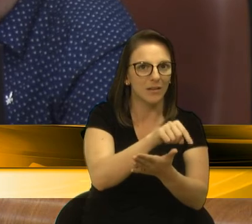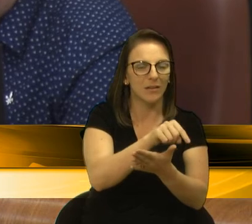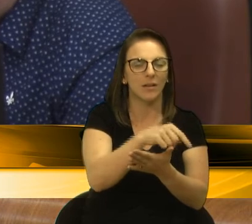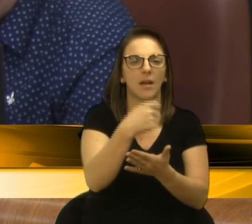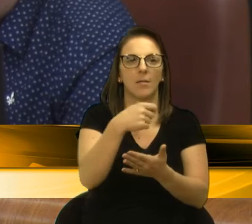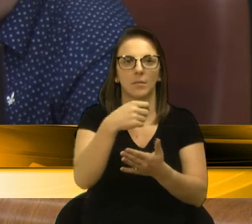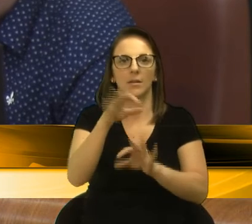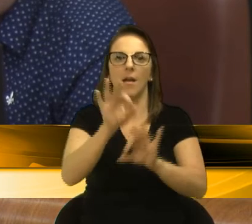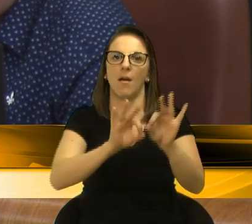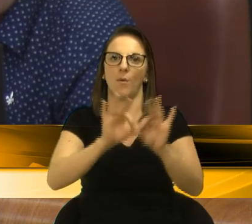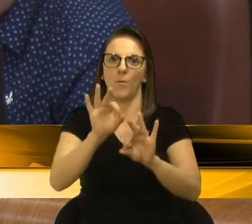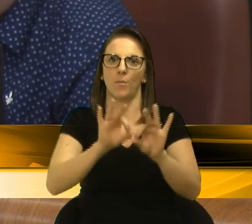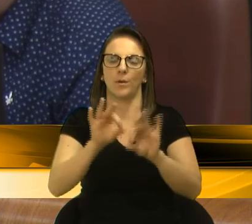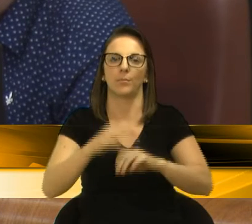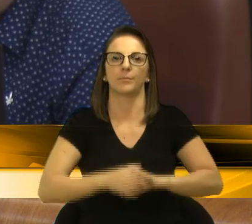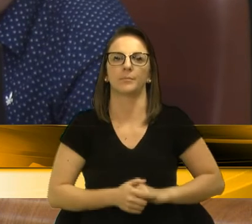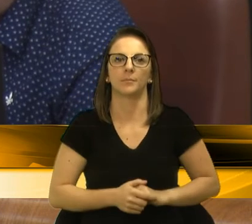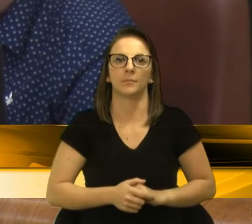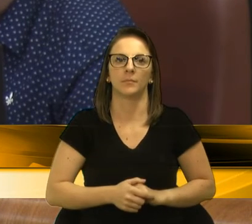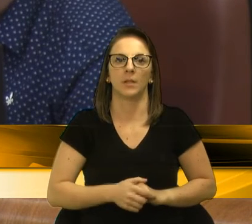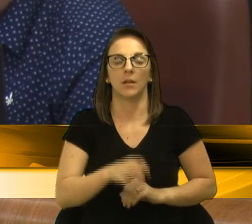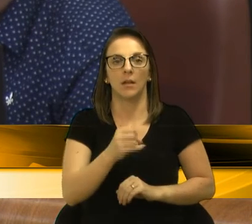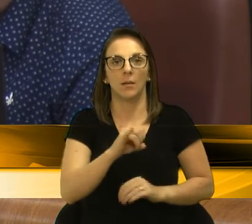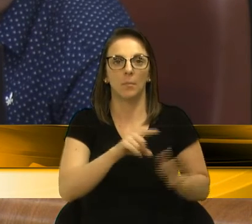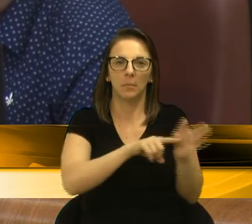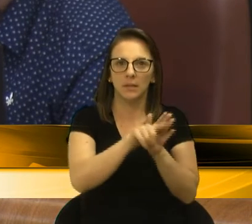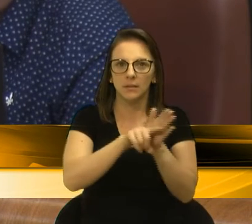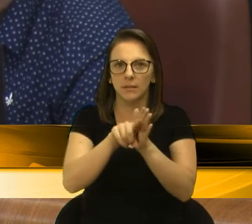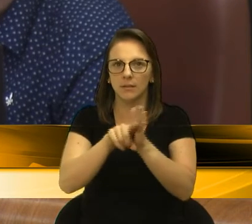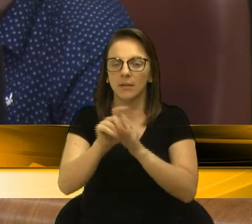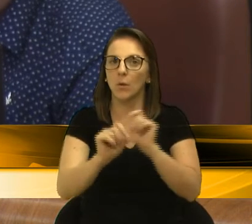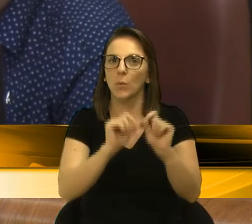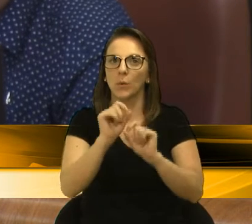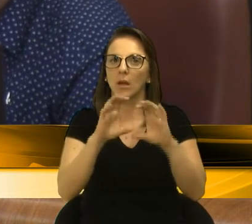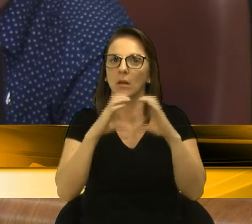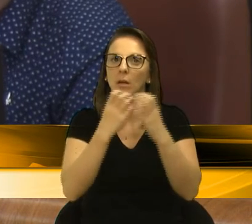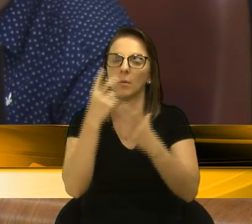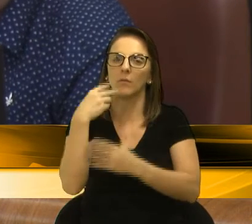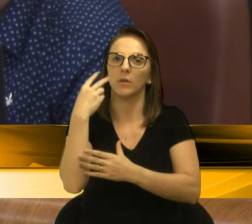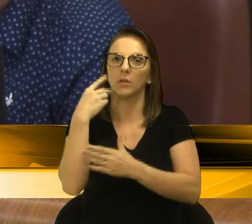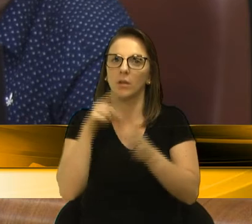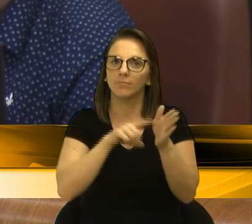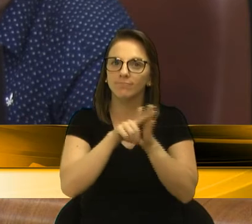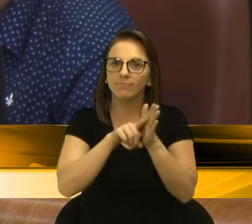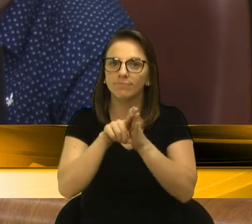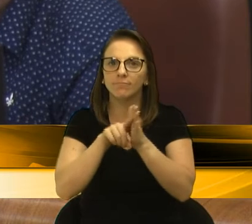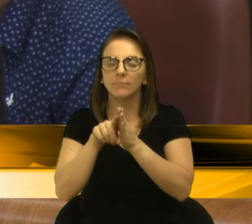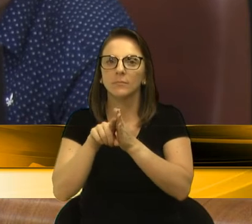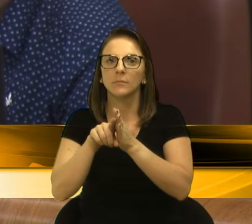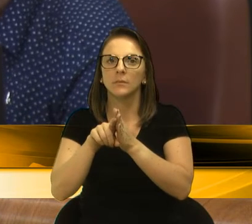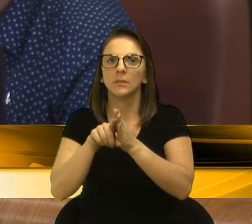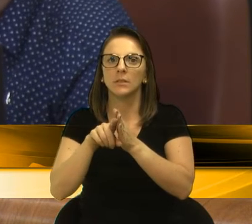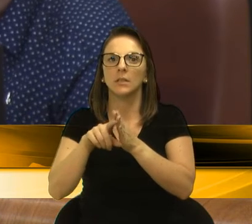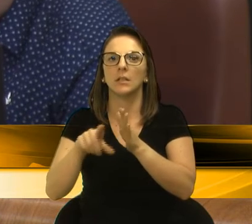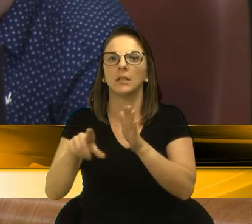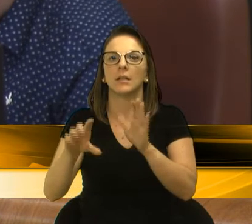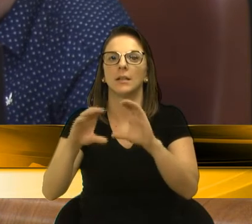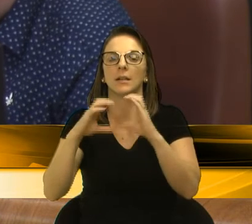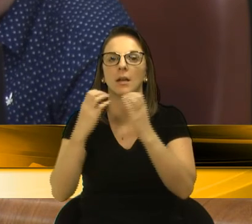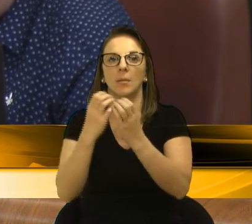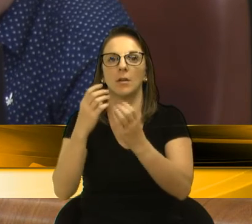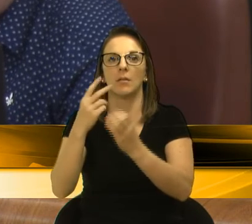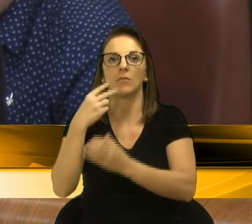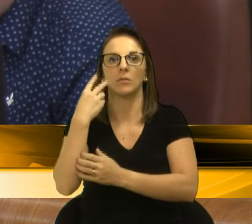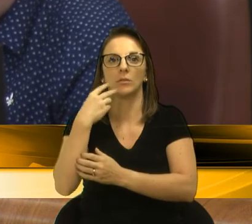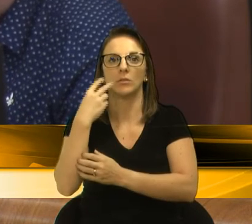Ao examinar esta decisão da Câmara, não estará o Judiciário invadindo a área interditada